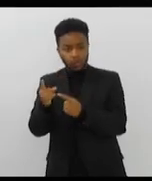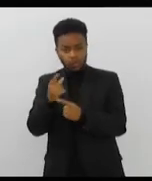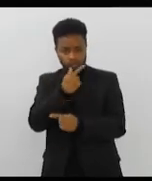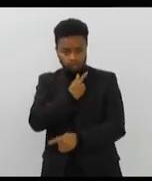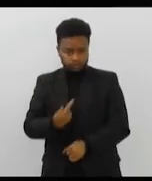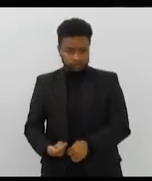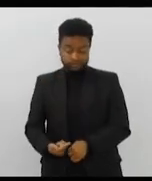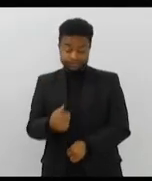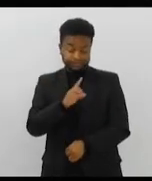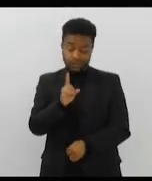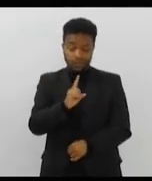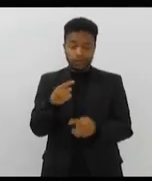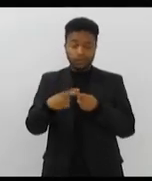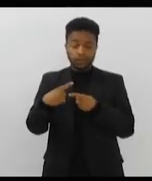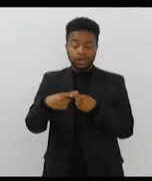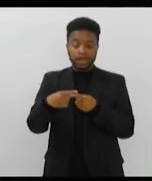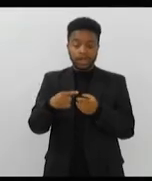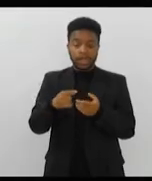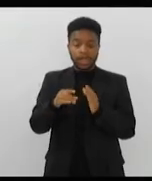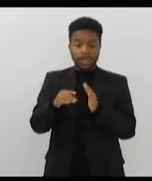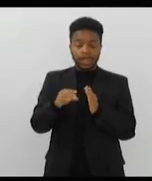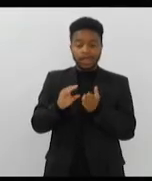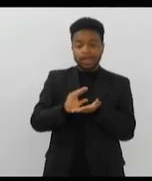não é impositiva, o orçamento é